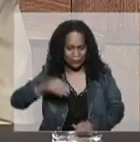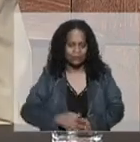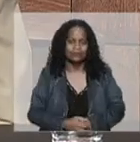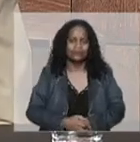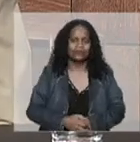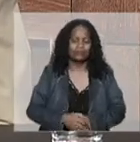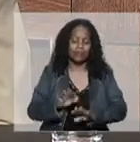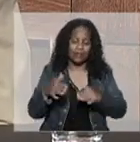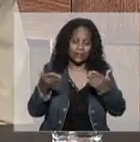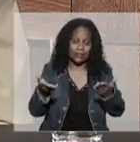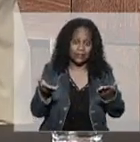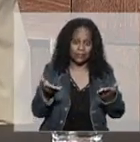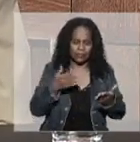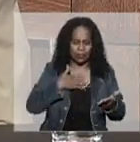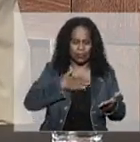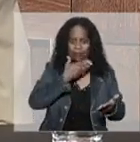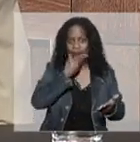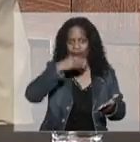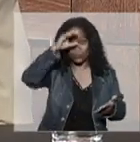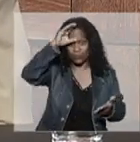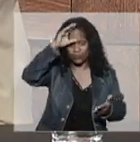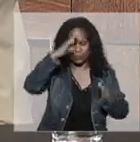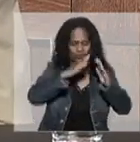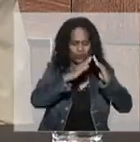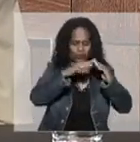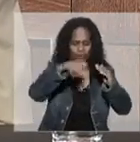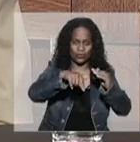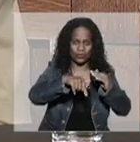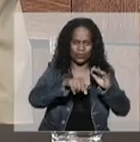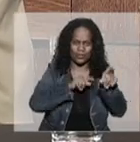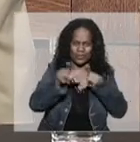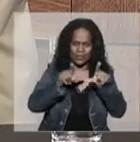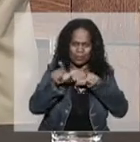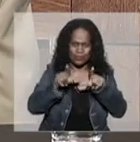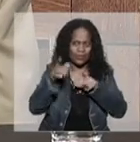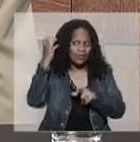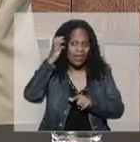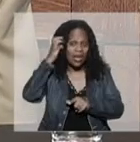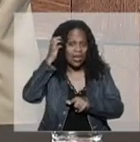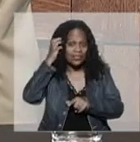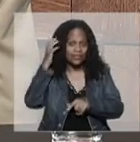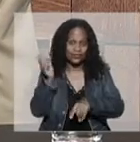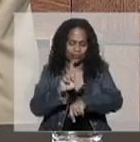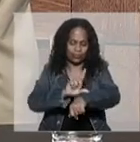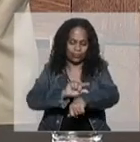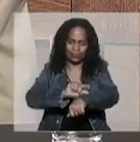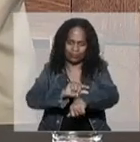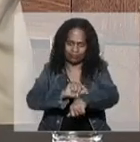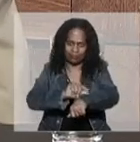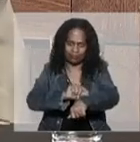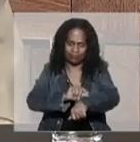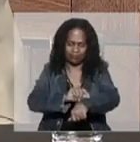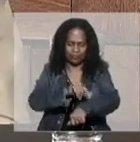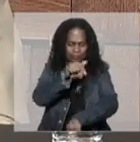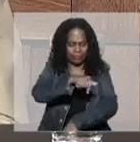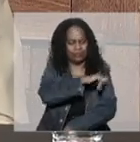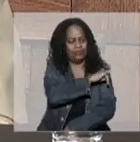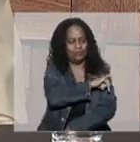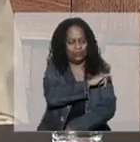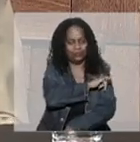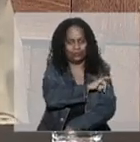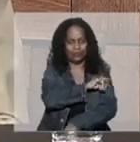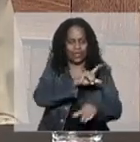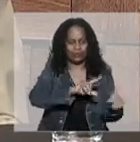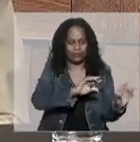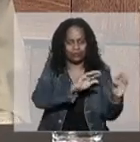árabes. Então, eles, o meu tio Fued morou aqui, chegou a trabalhar na Rádio Relógio, aqui do Rio de Janeiro. Depois